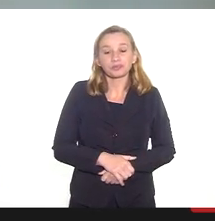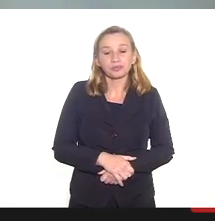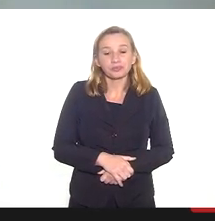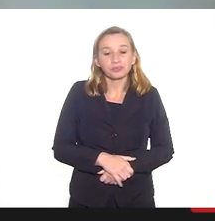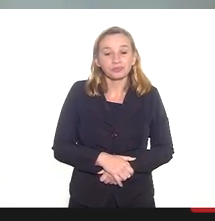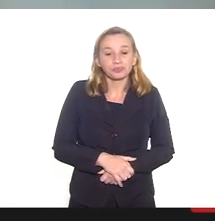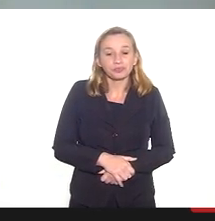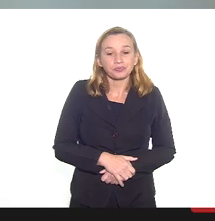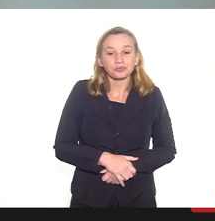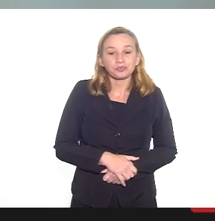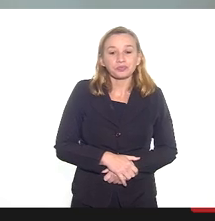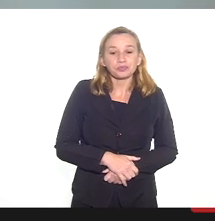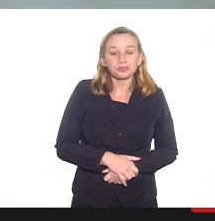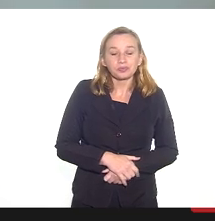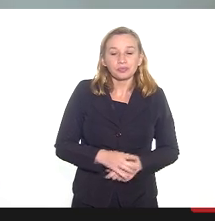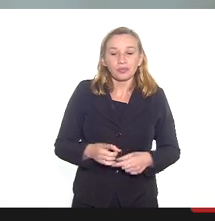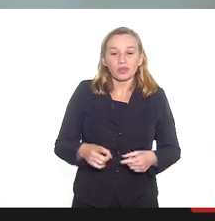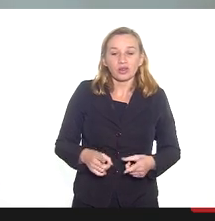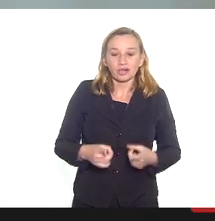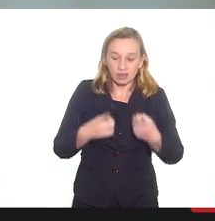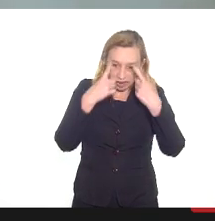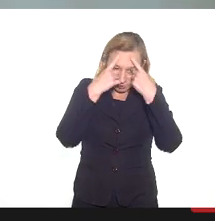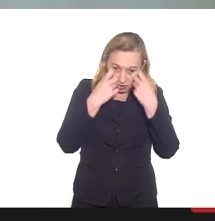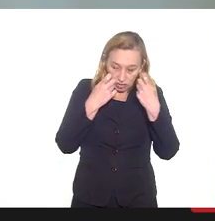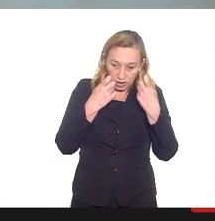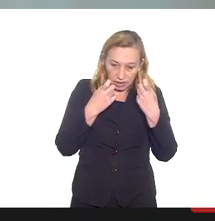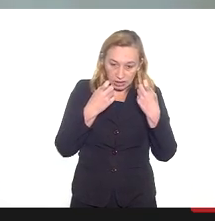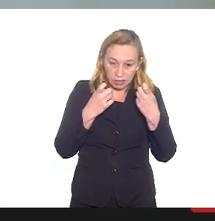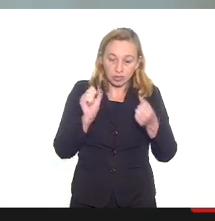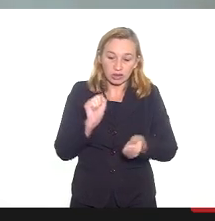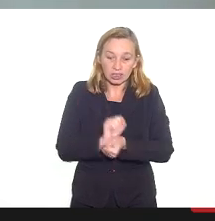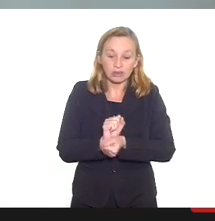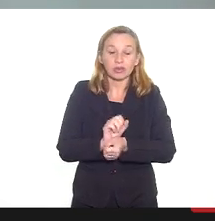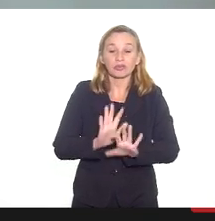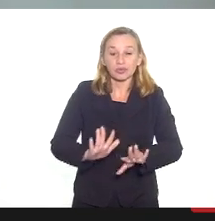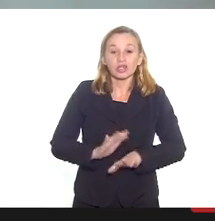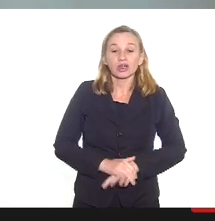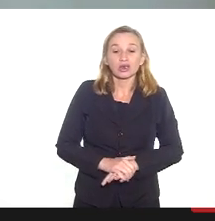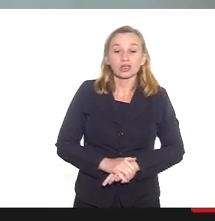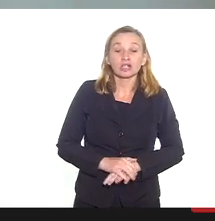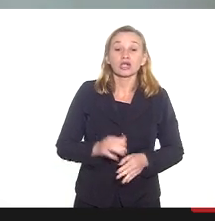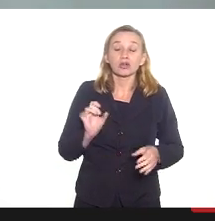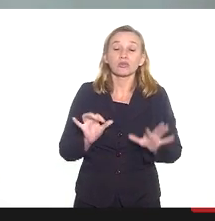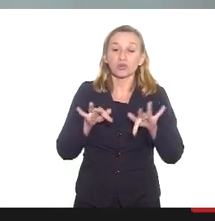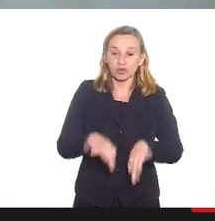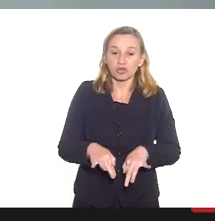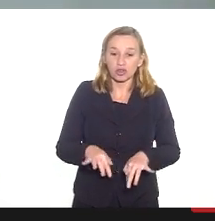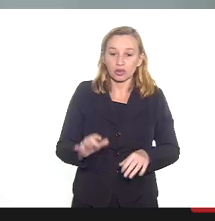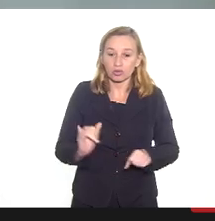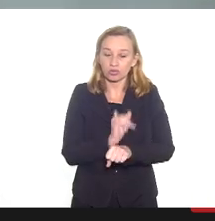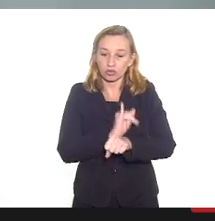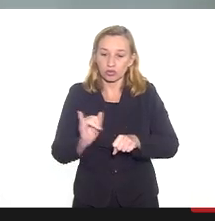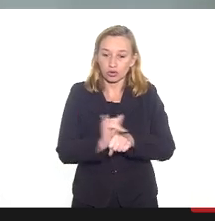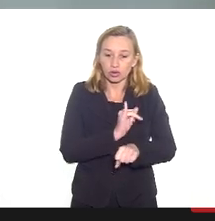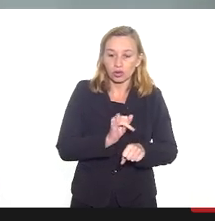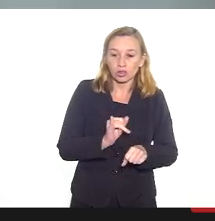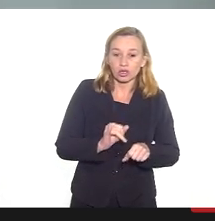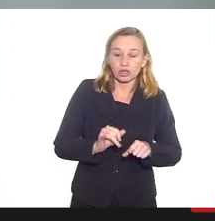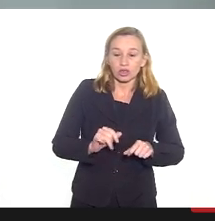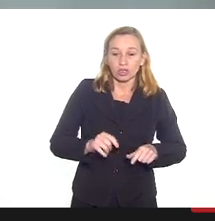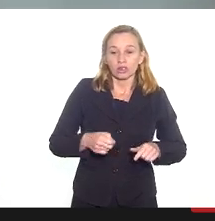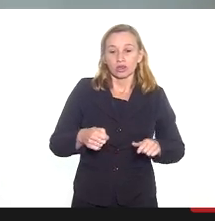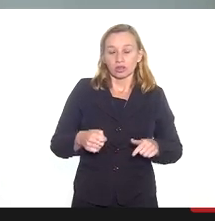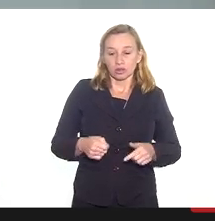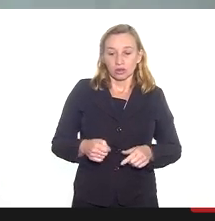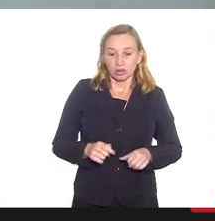o enfrentamento à violência possa acontecer. E, por fim, manter articulada a luta contra os feminicídios